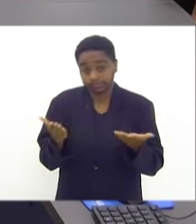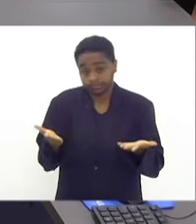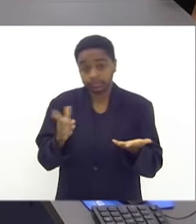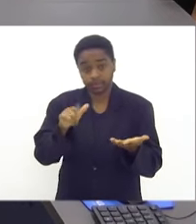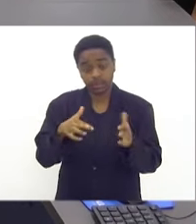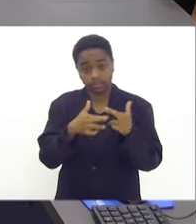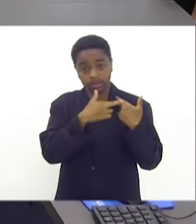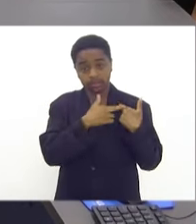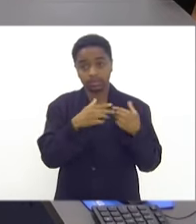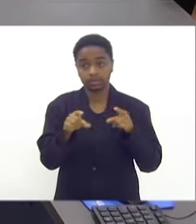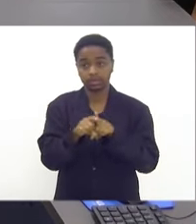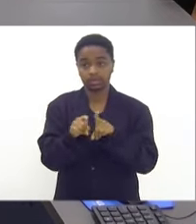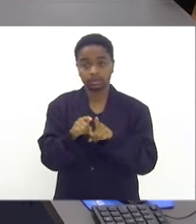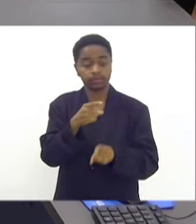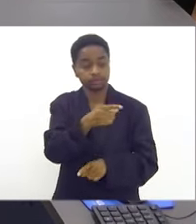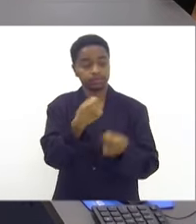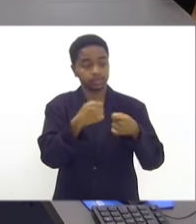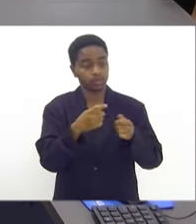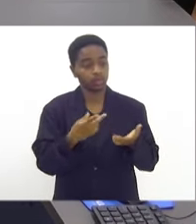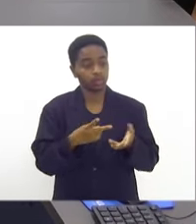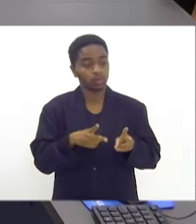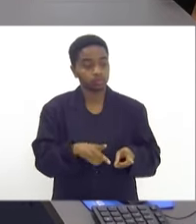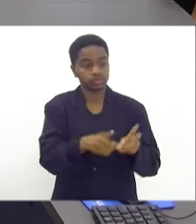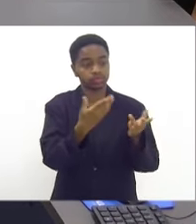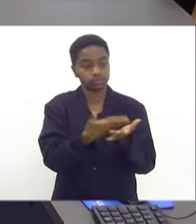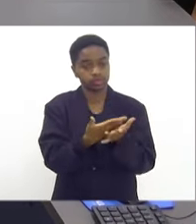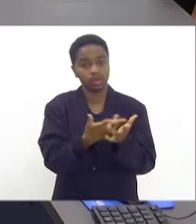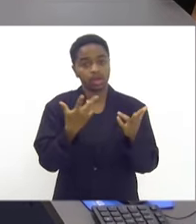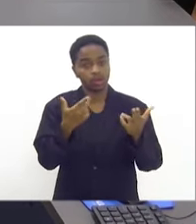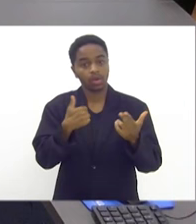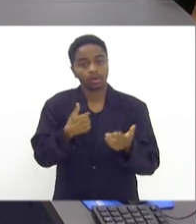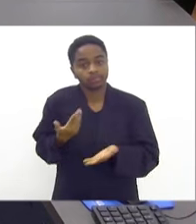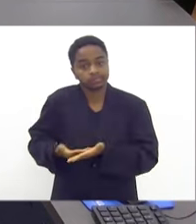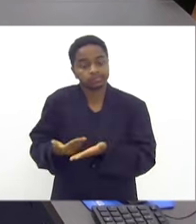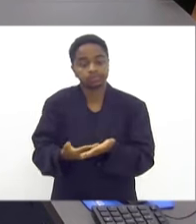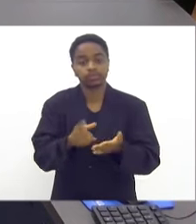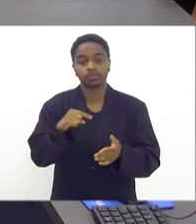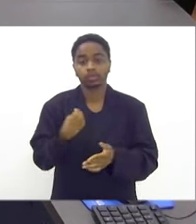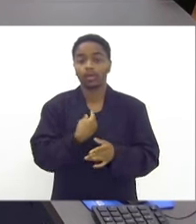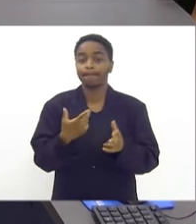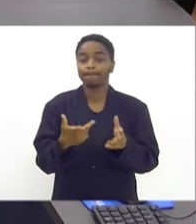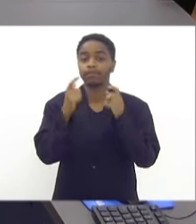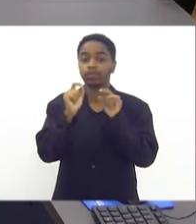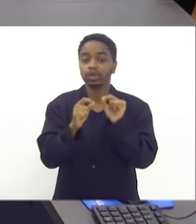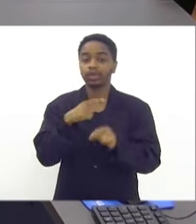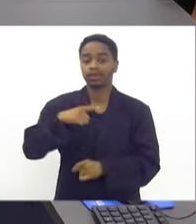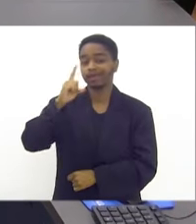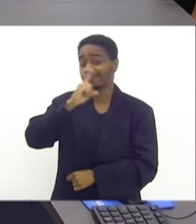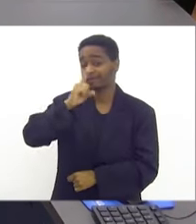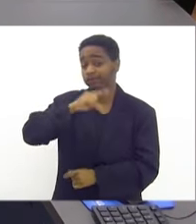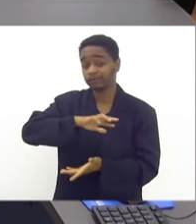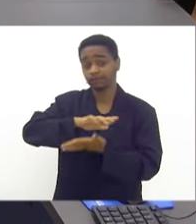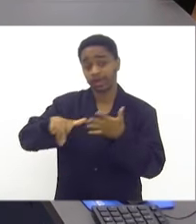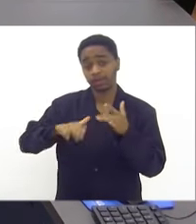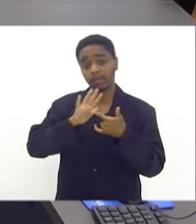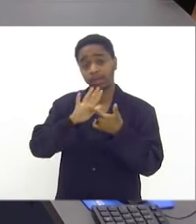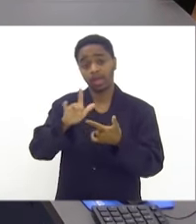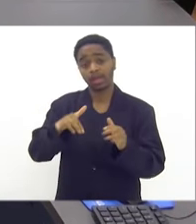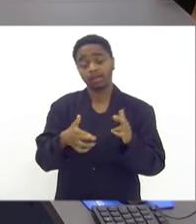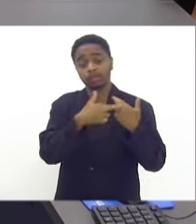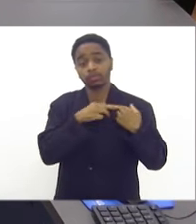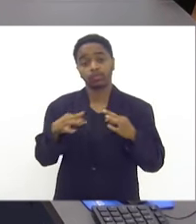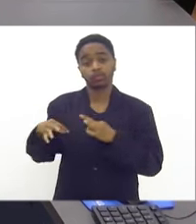Deputado Rafael no você continue estudando a matéria como eu tô estudando a gente começa a ver nas brechas Tá certo que a competências são de